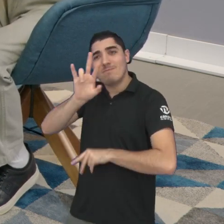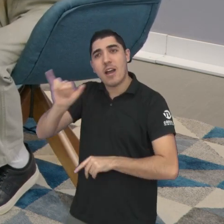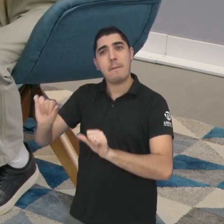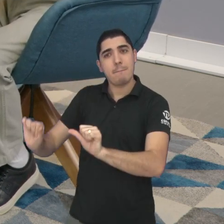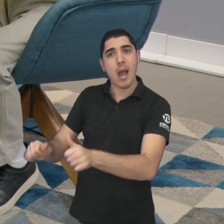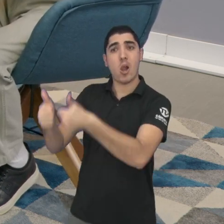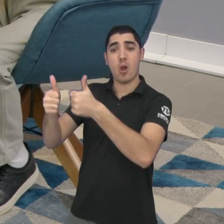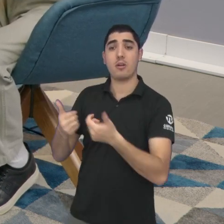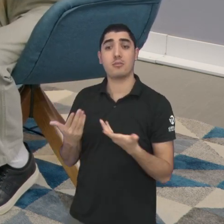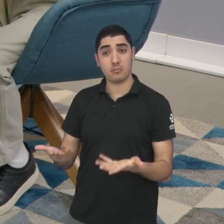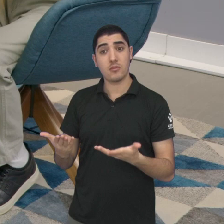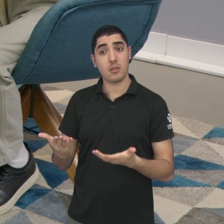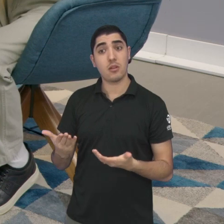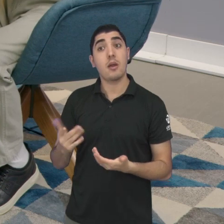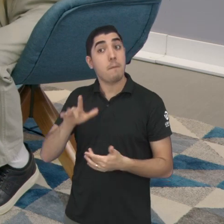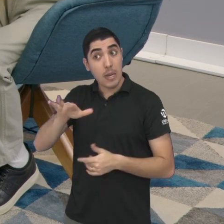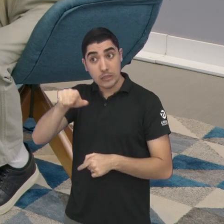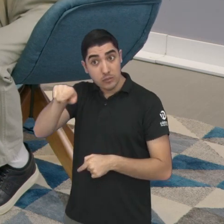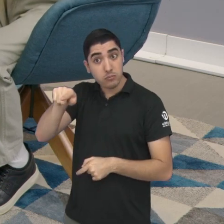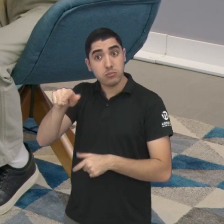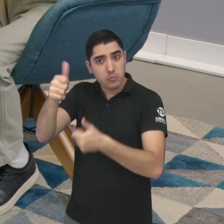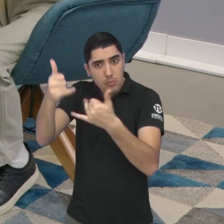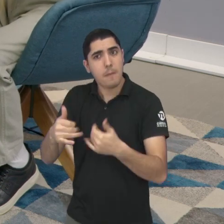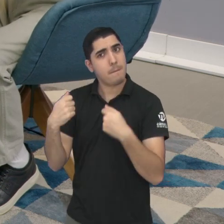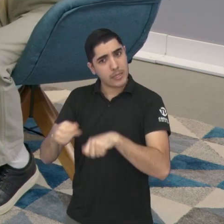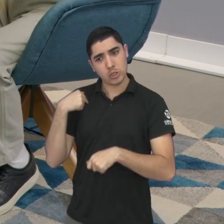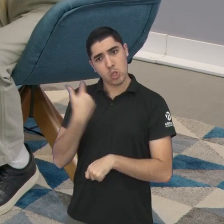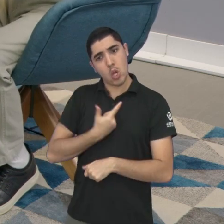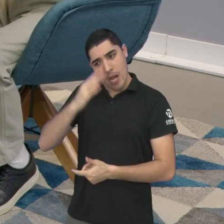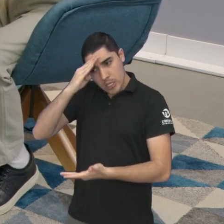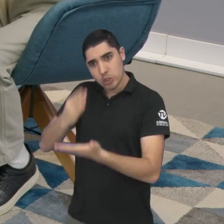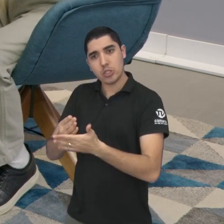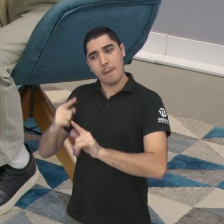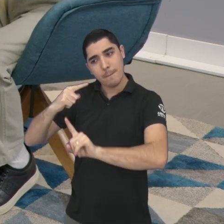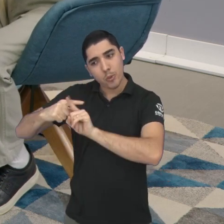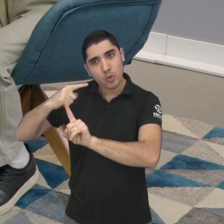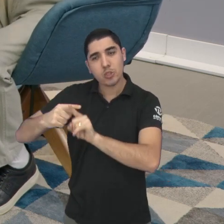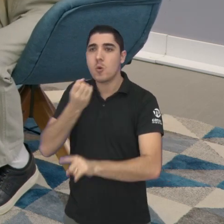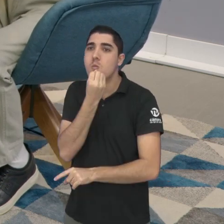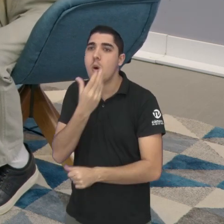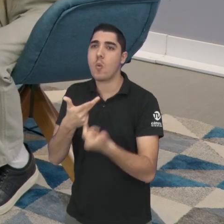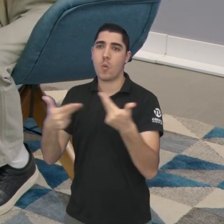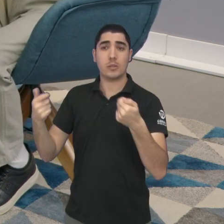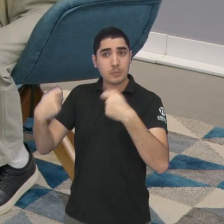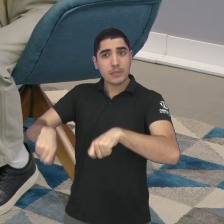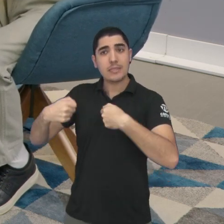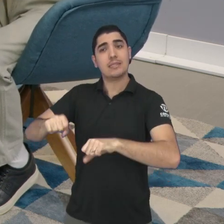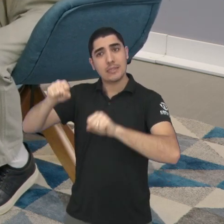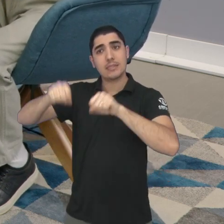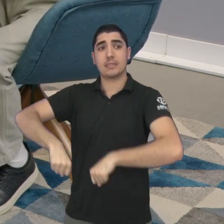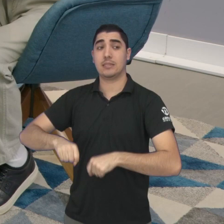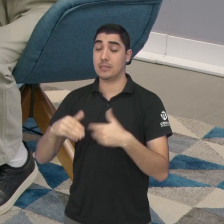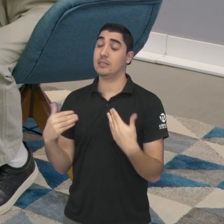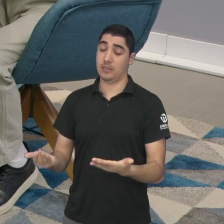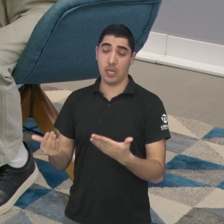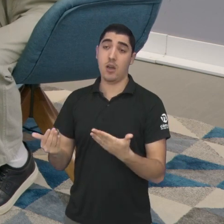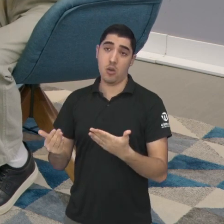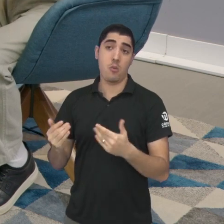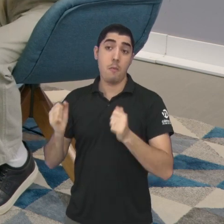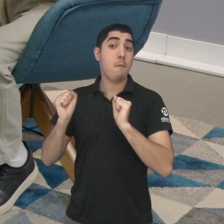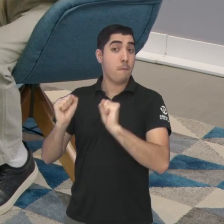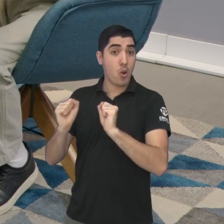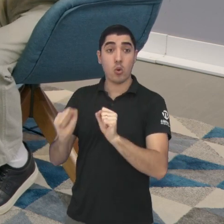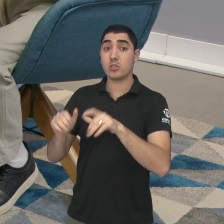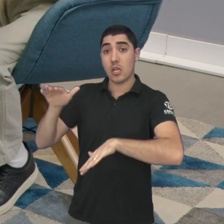pessoas, porque é uma variável importante você ser otimista com as coisas que vão acontecer. Se tu fala o contrário, isso aí também, né, pode